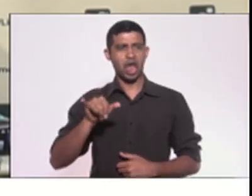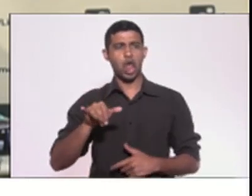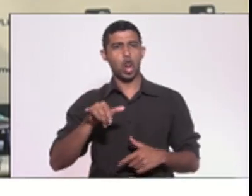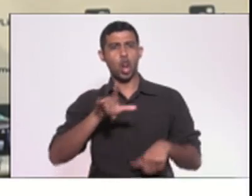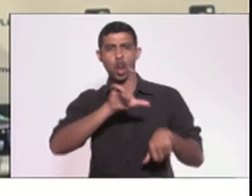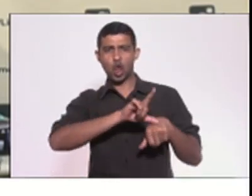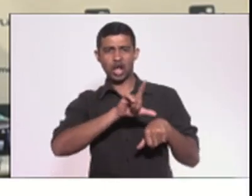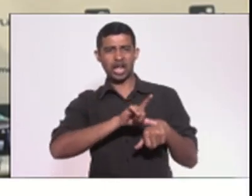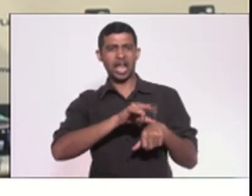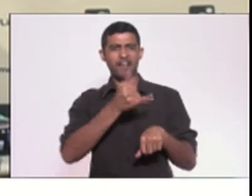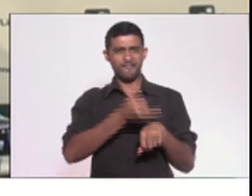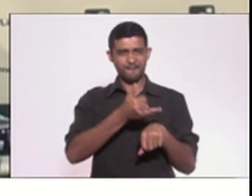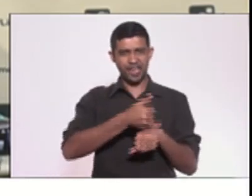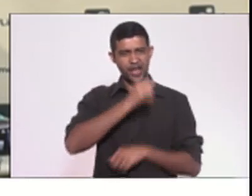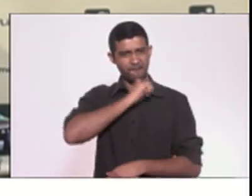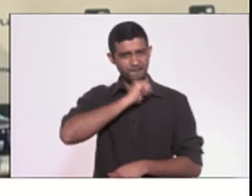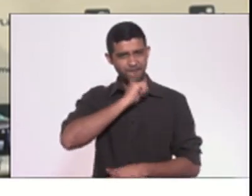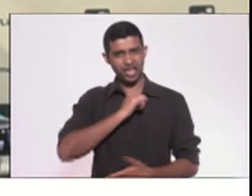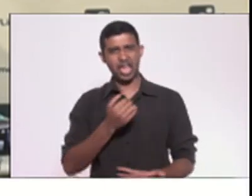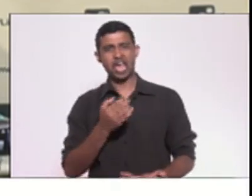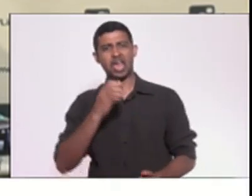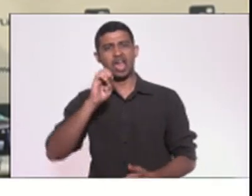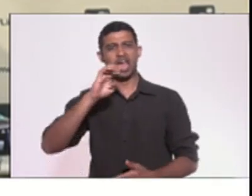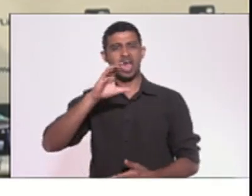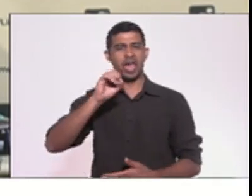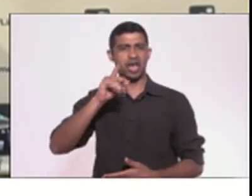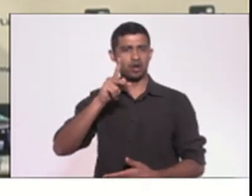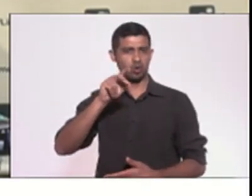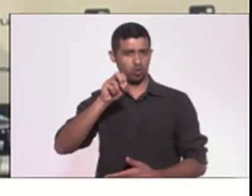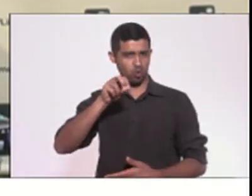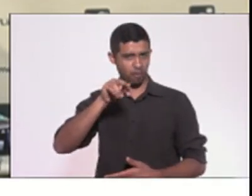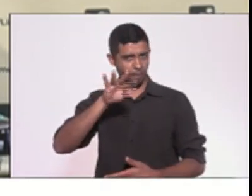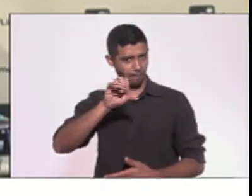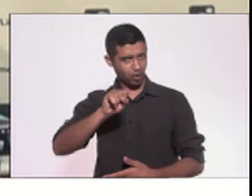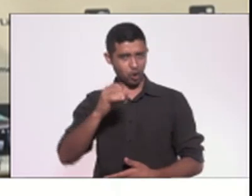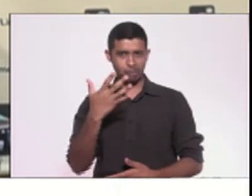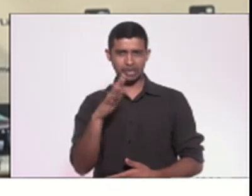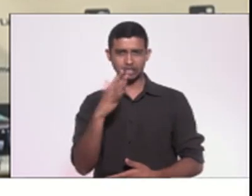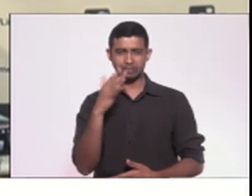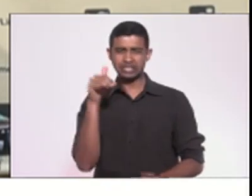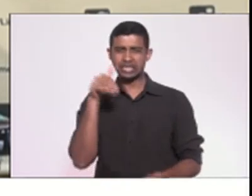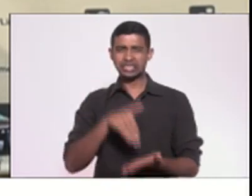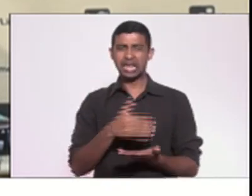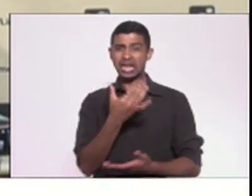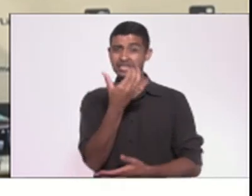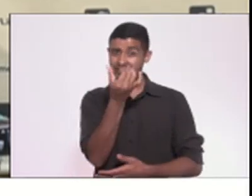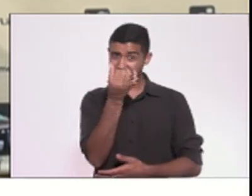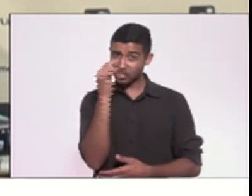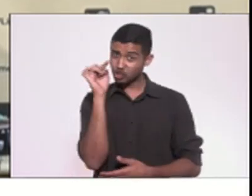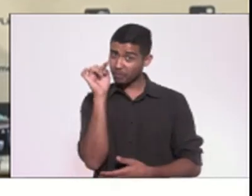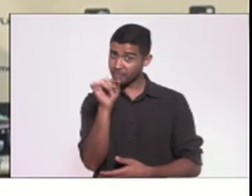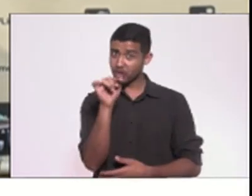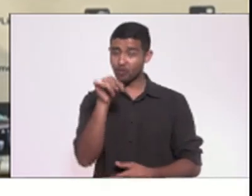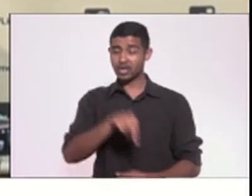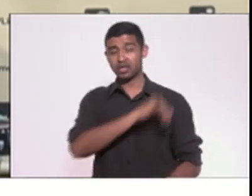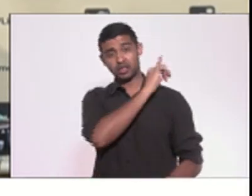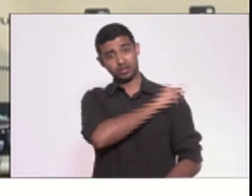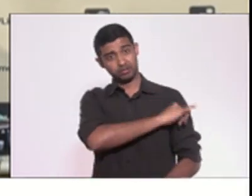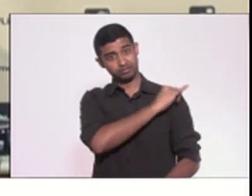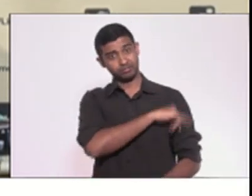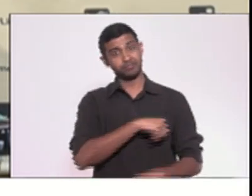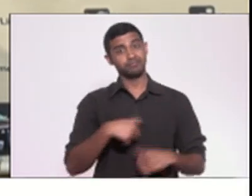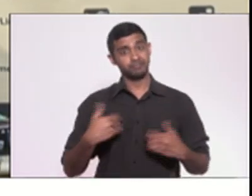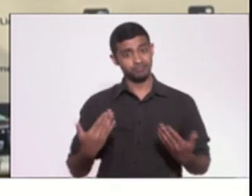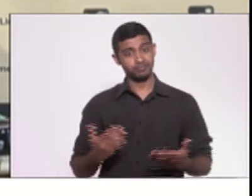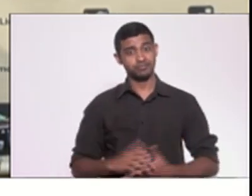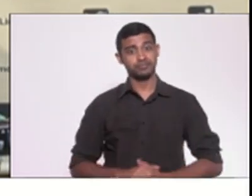falam ferrovelhos, outros falam ecopontos, que chegam a mais de 6 mil no nosso estado. Por isso que nós somos campeões de reciclagem de